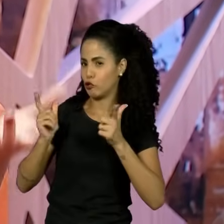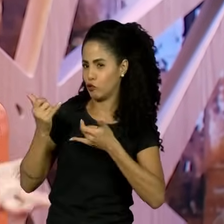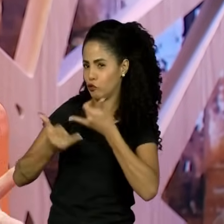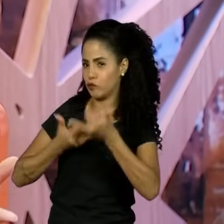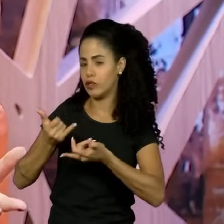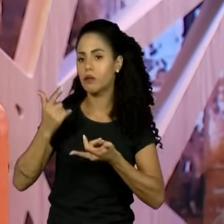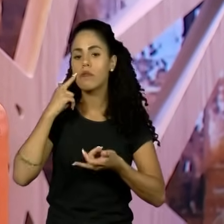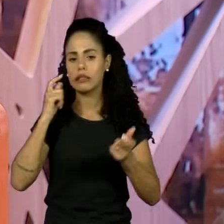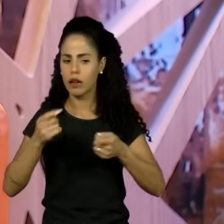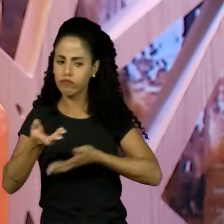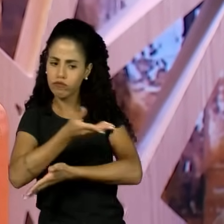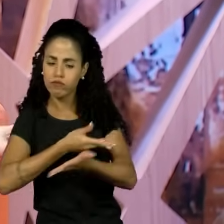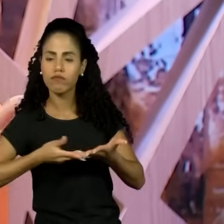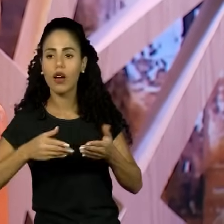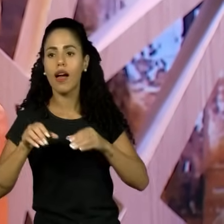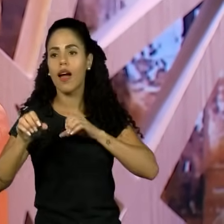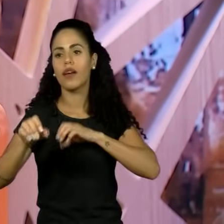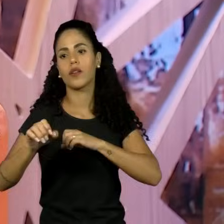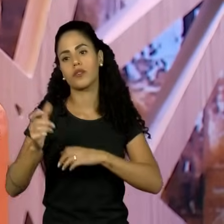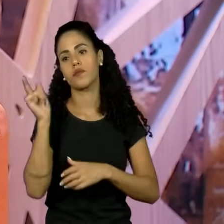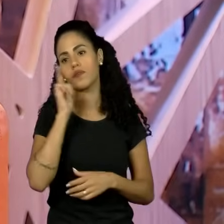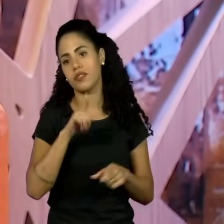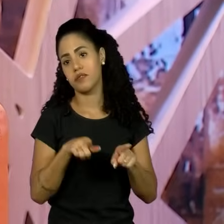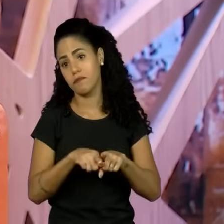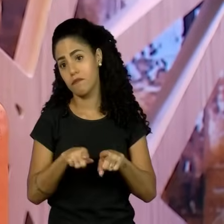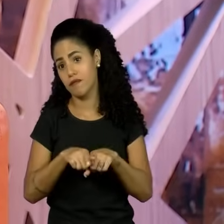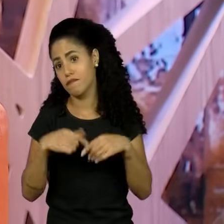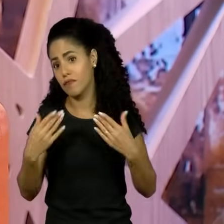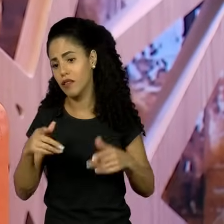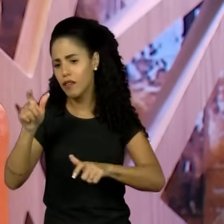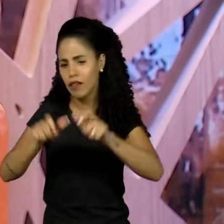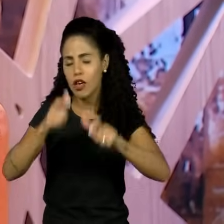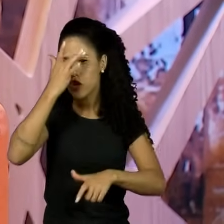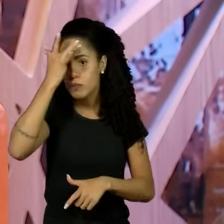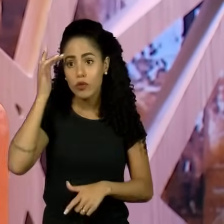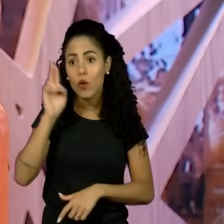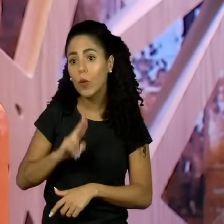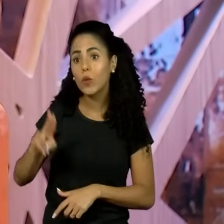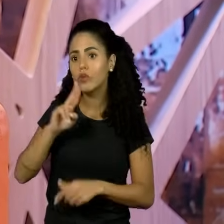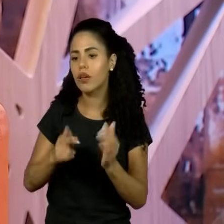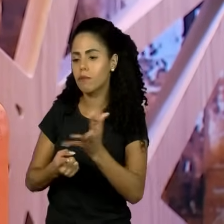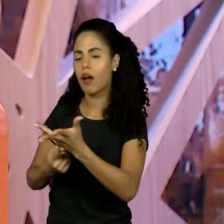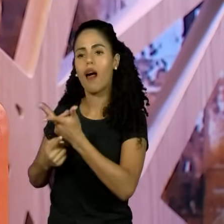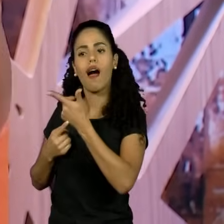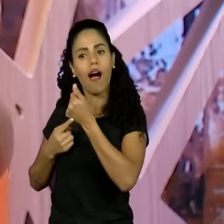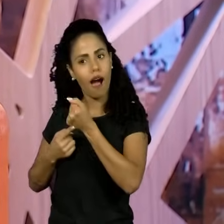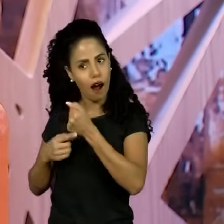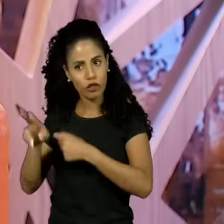muitos braços possíveis, e a educação é um deles, né? Tem muita gente usando o jogo para arte